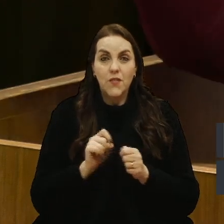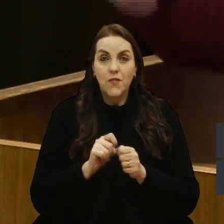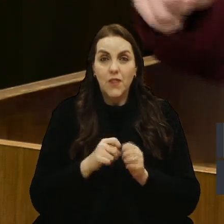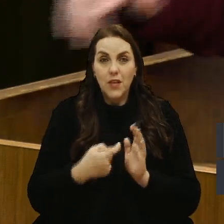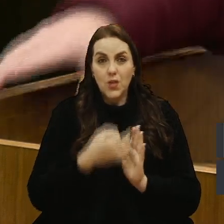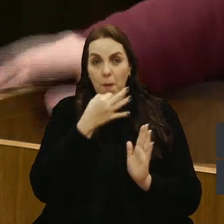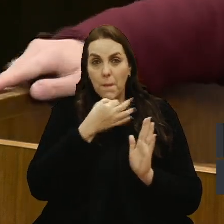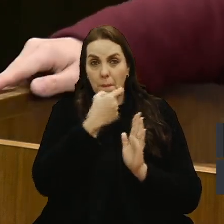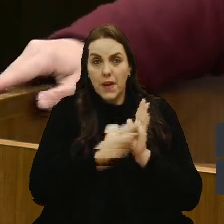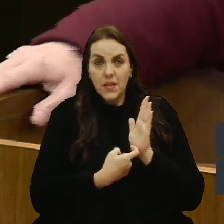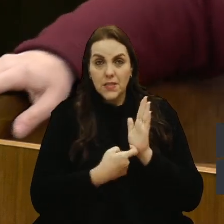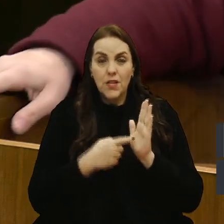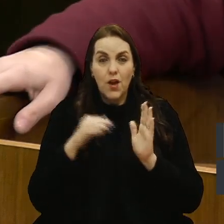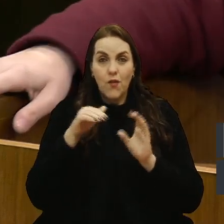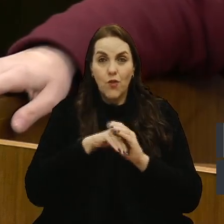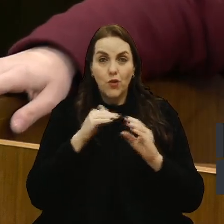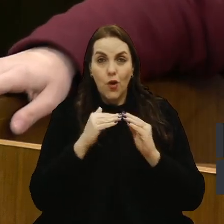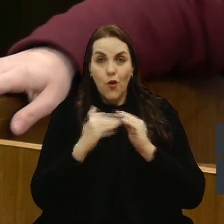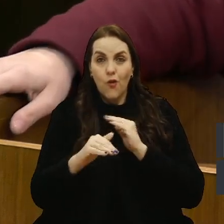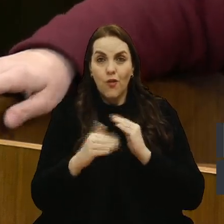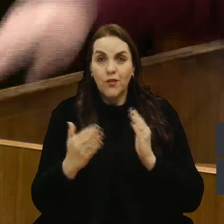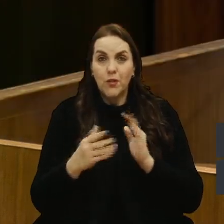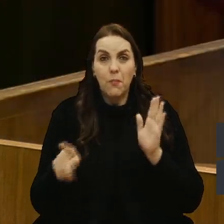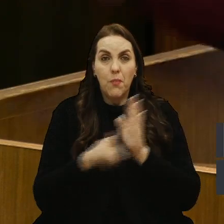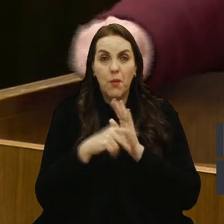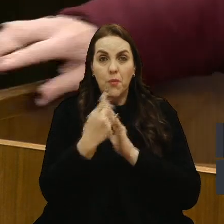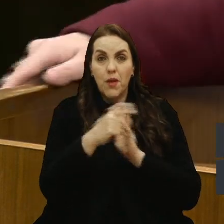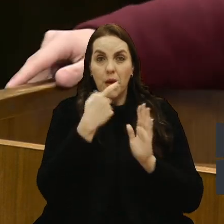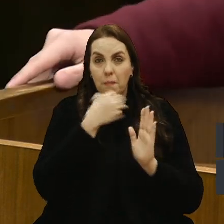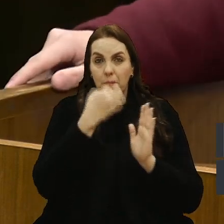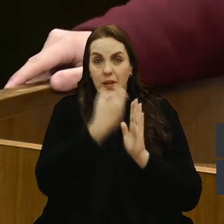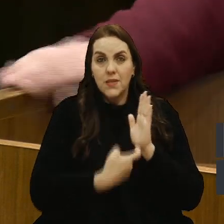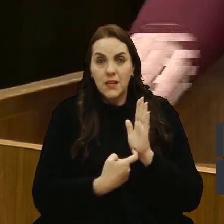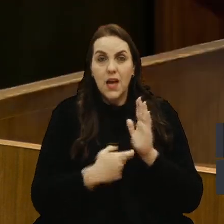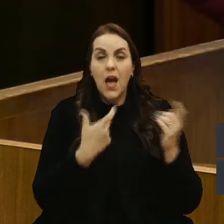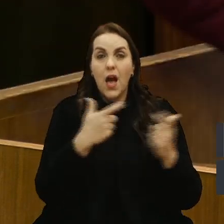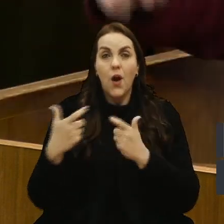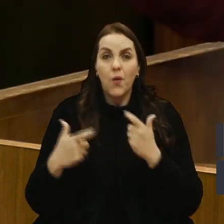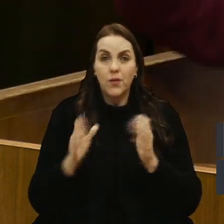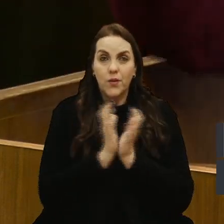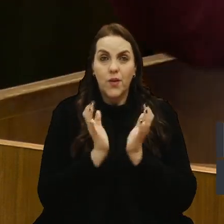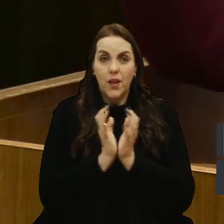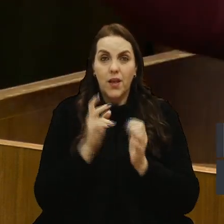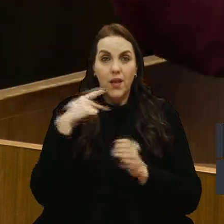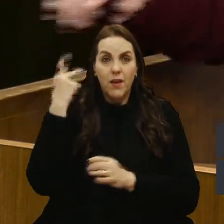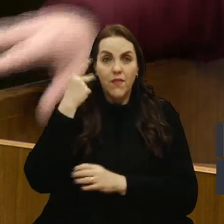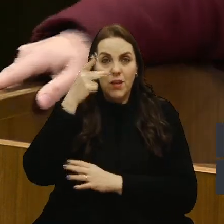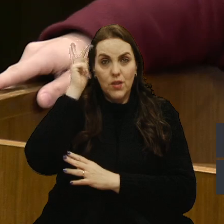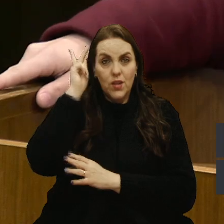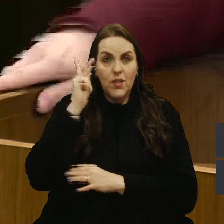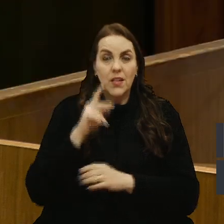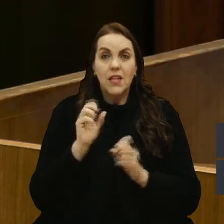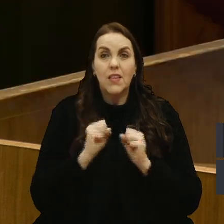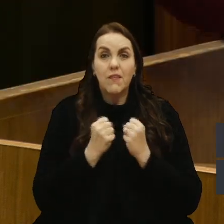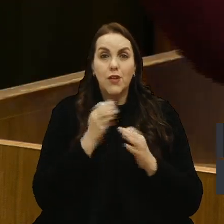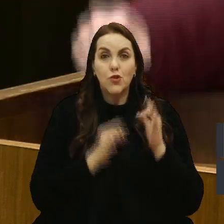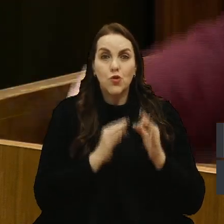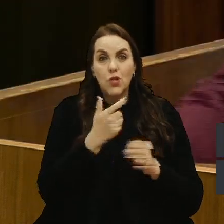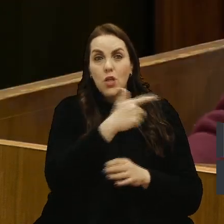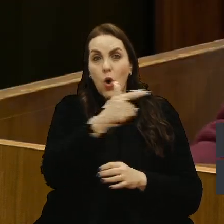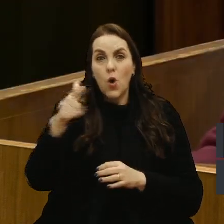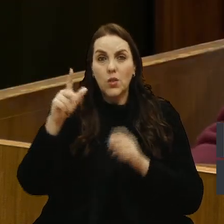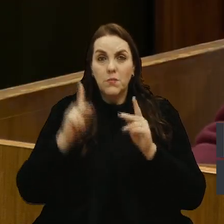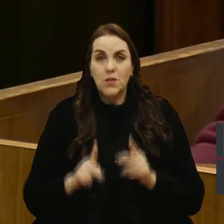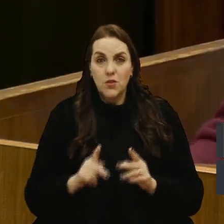parecer e votou contra o próprio parecer? Onde estavam os colegas? Vereador Iago defende justiça para os outros. Quando é